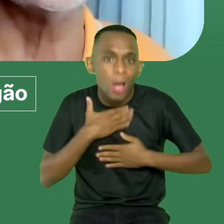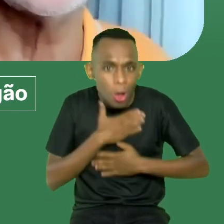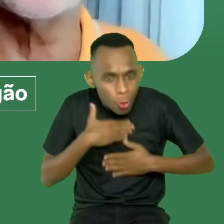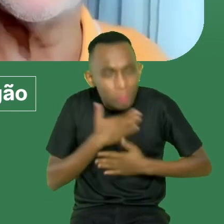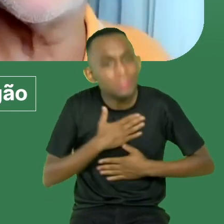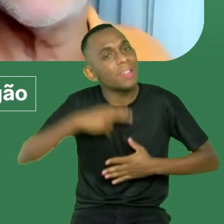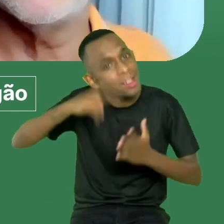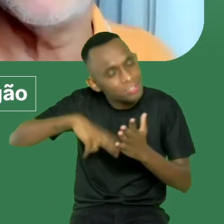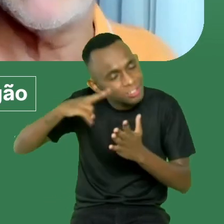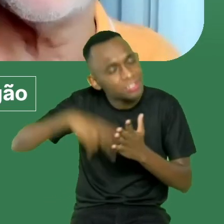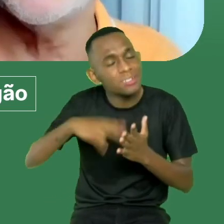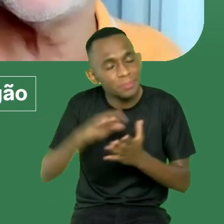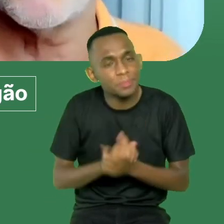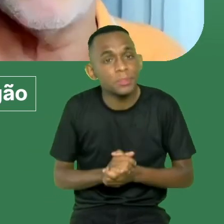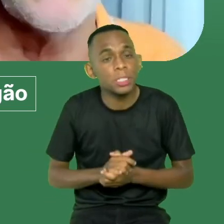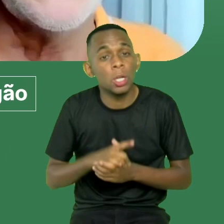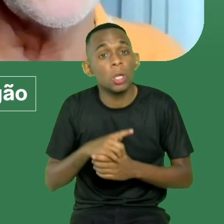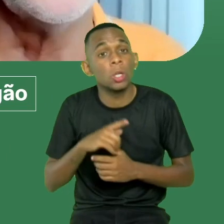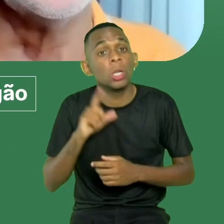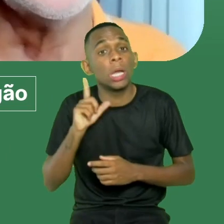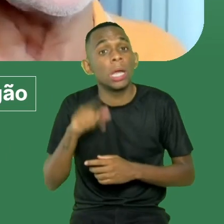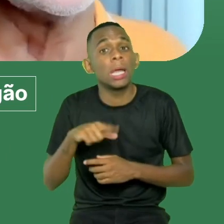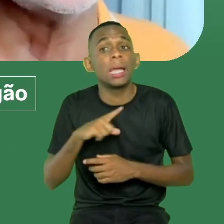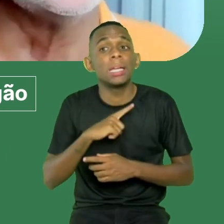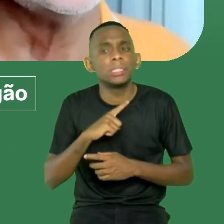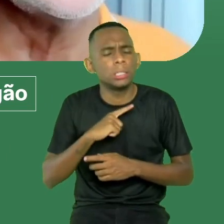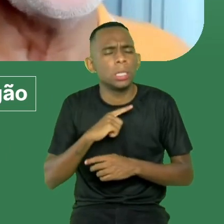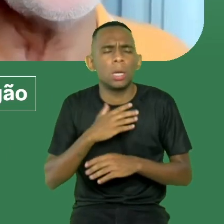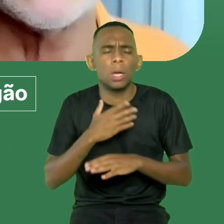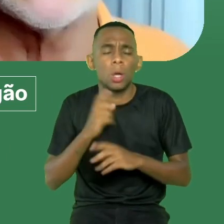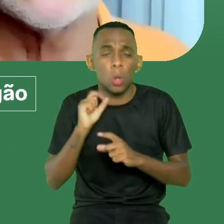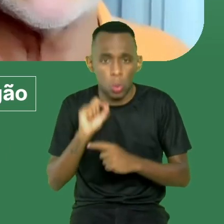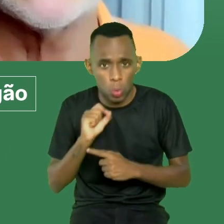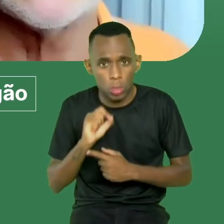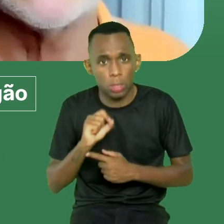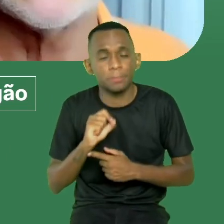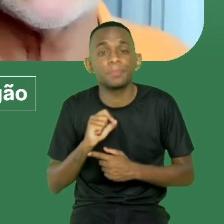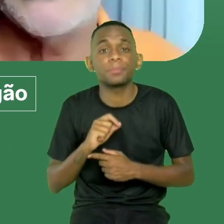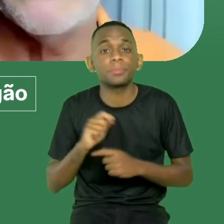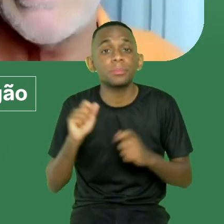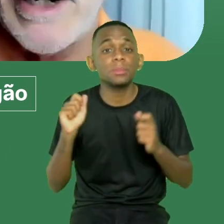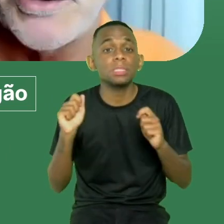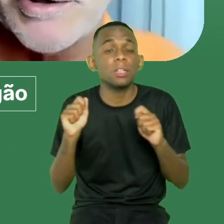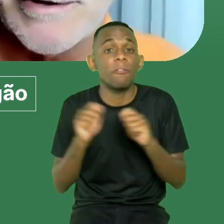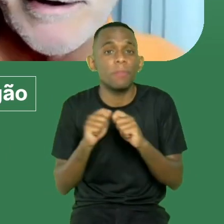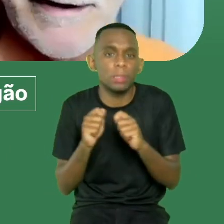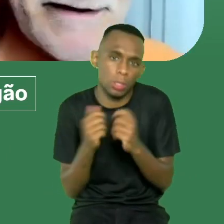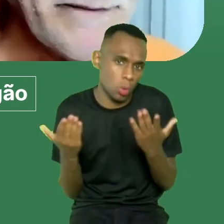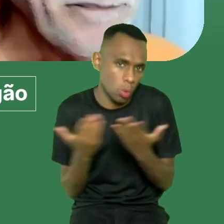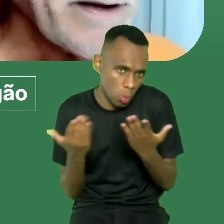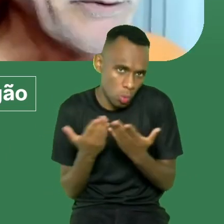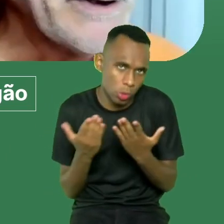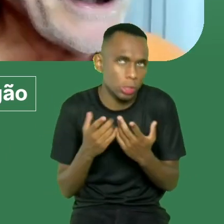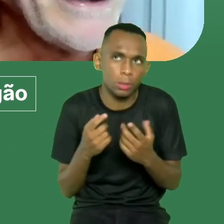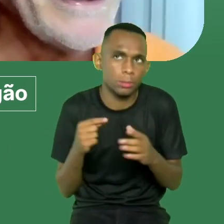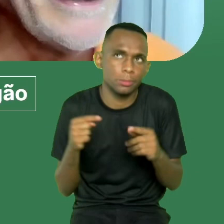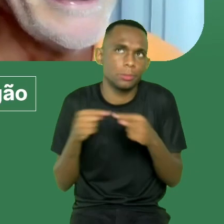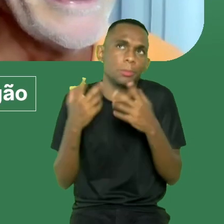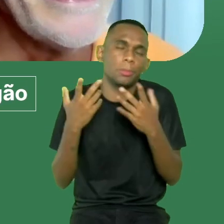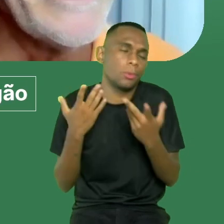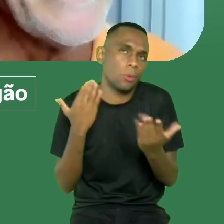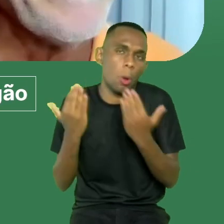né? Eu tinha uma coisa que não era muito comum, não, mas assim, me fazia quase. Hoje eu seria um nerd,